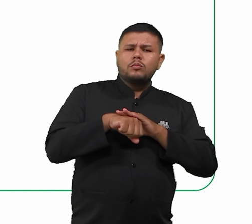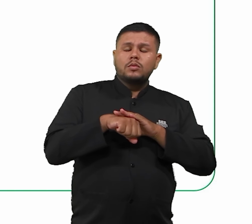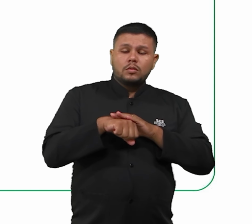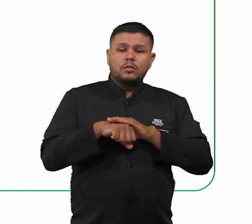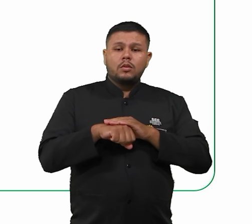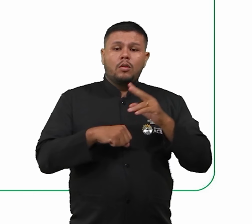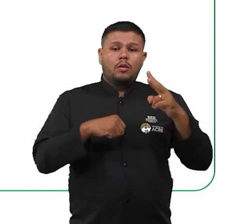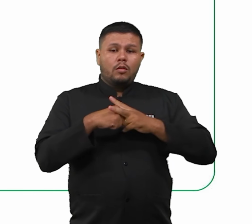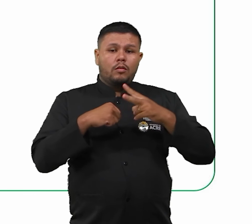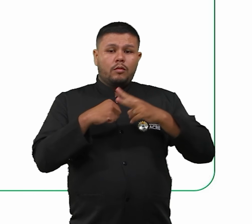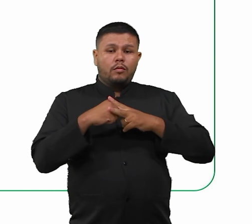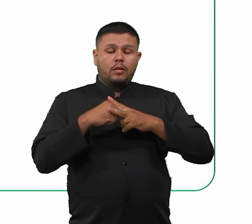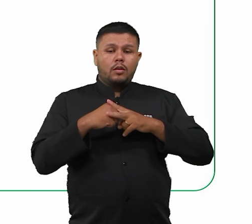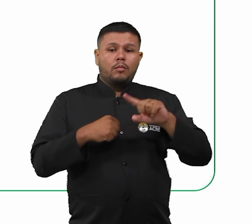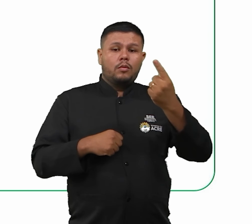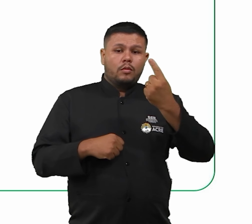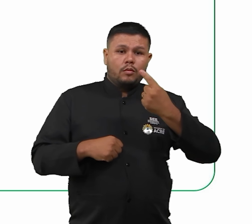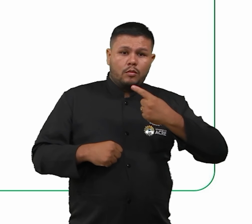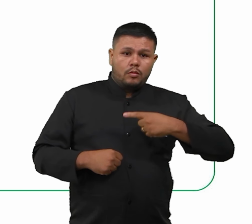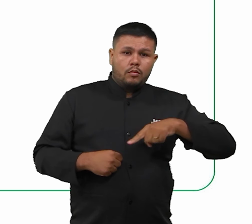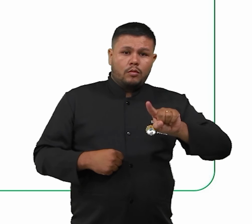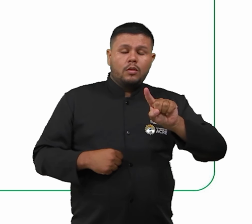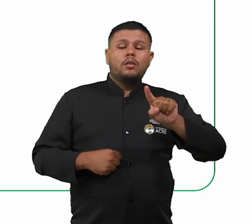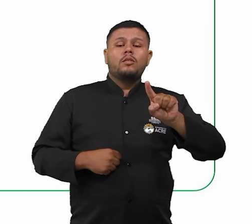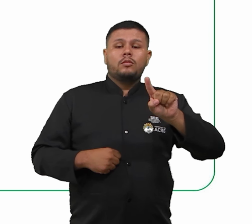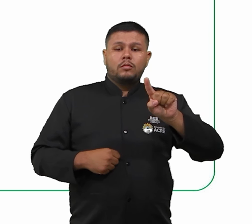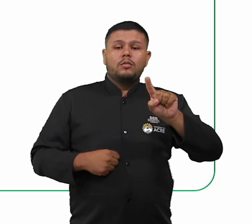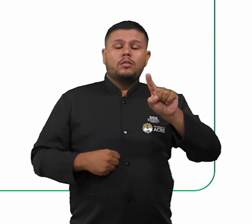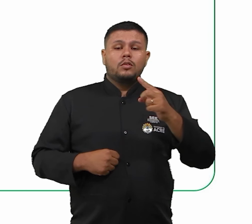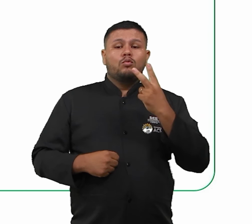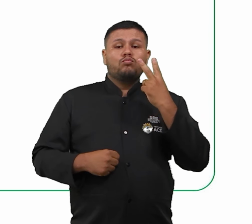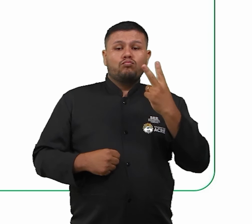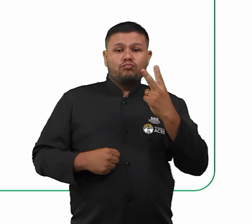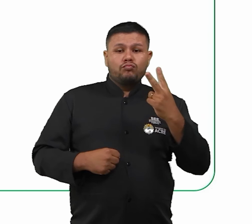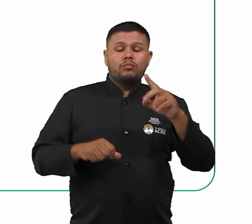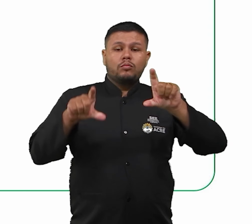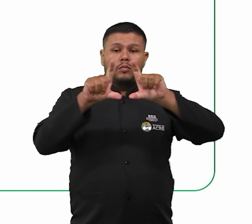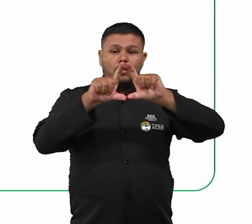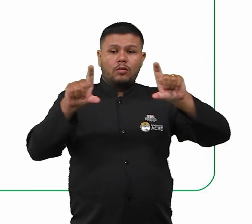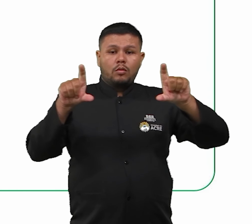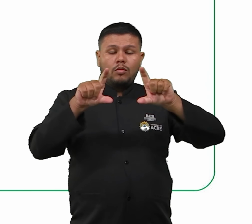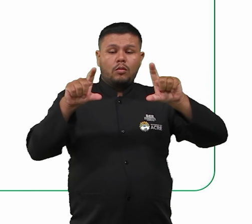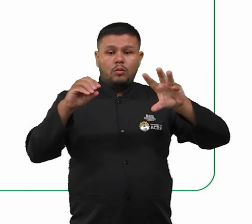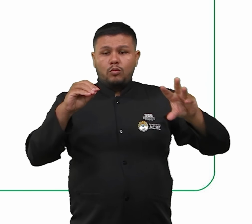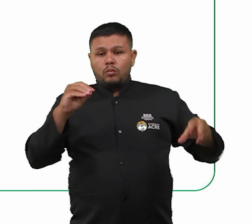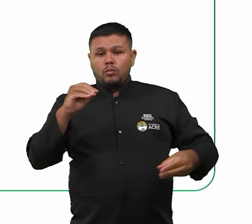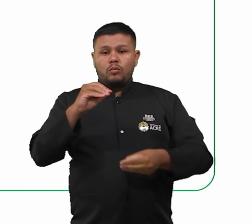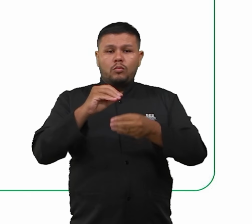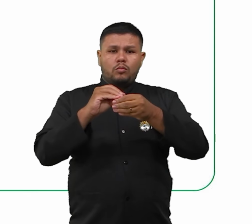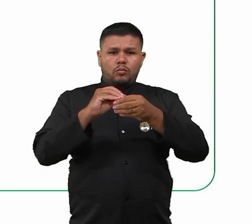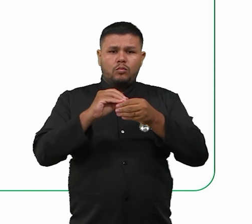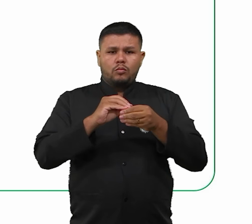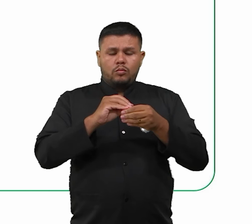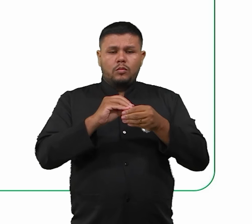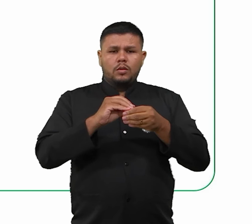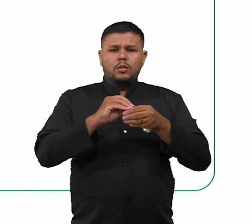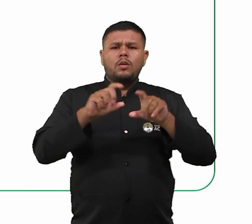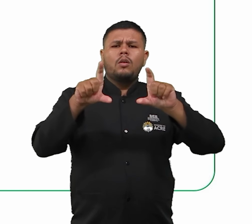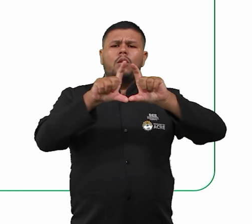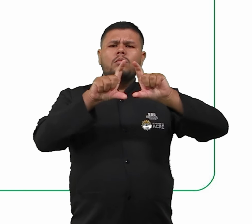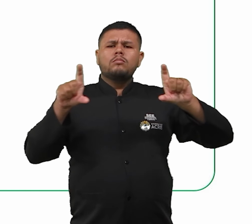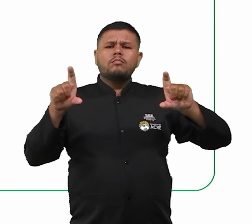ir e o verbo estar. É uma oração composta. Não fui à aula é a nossa oração